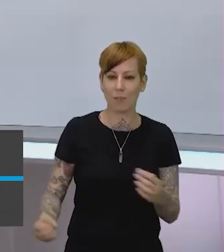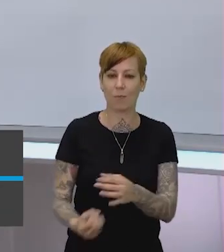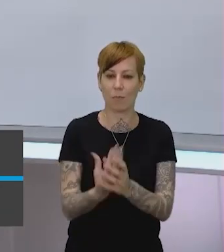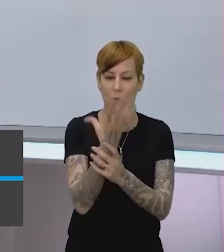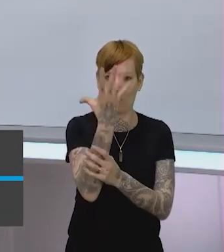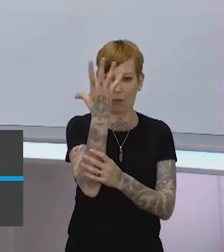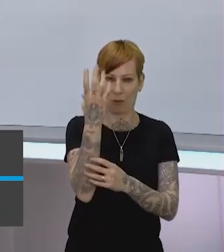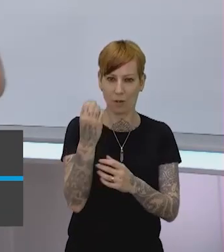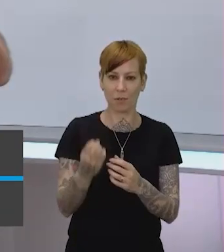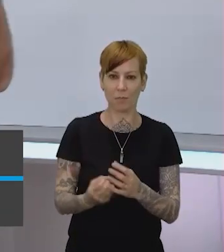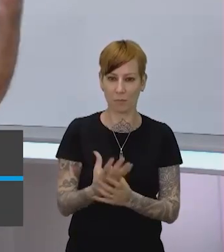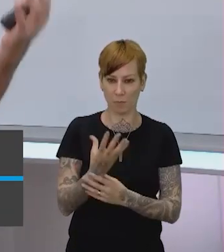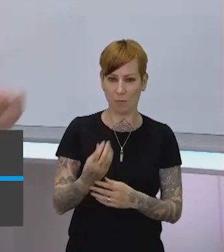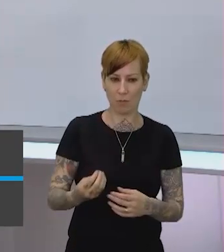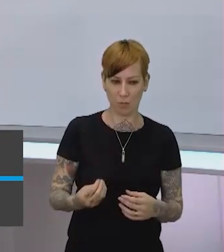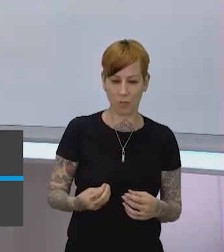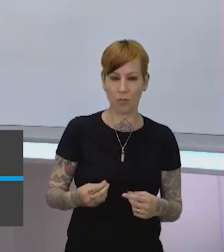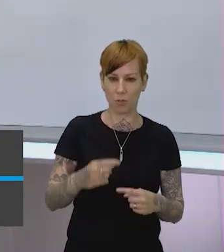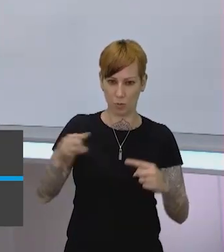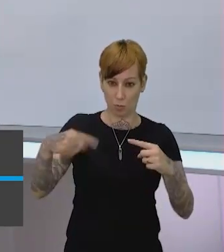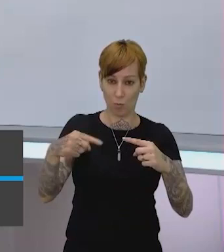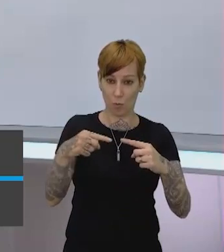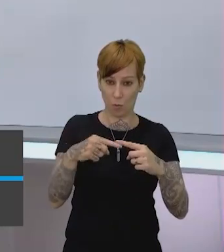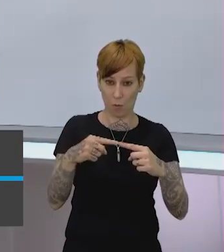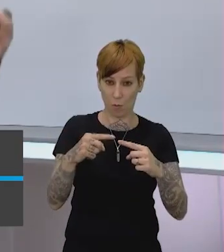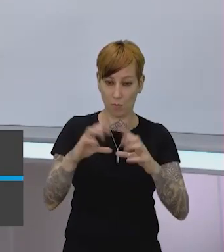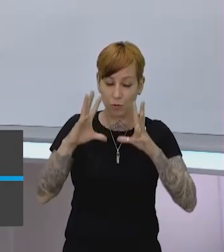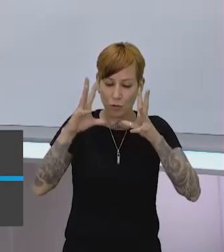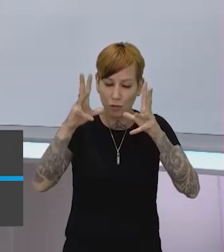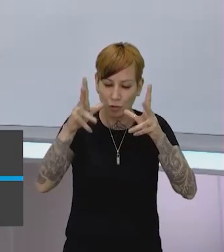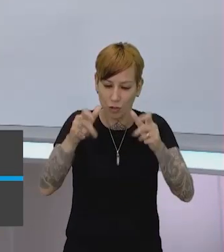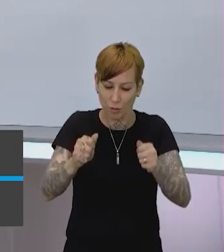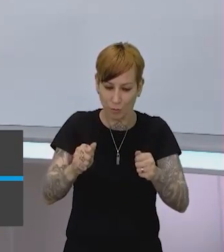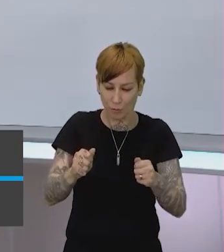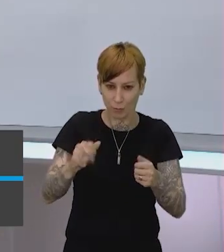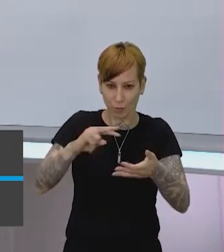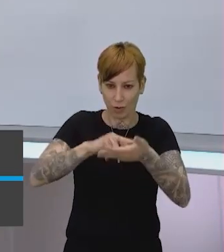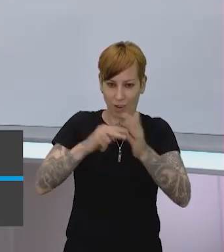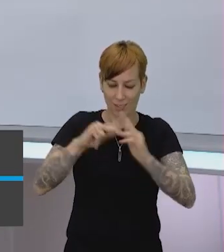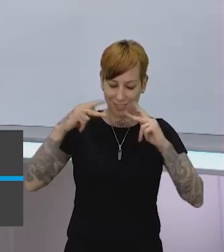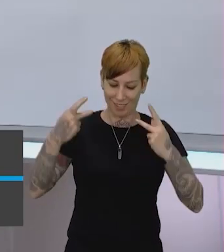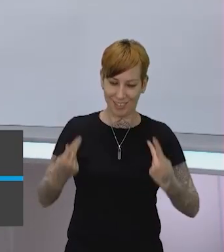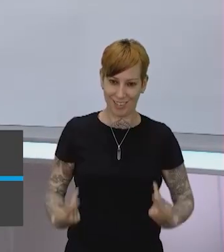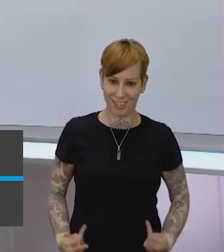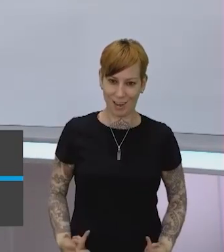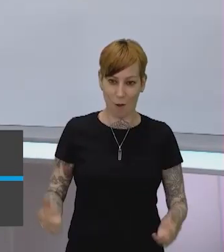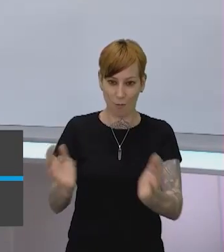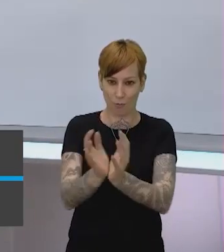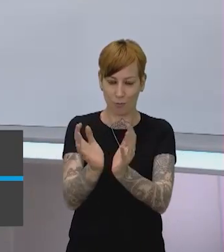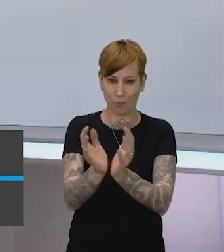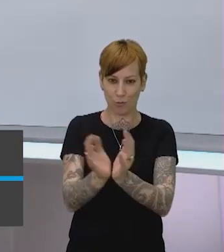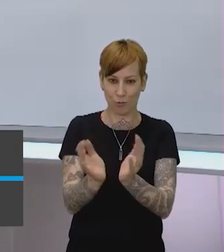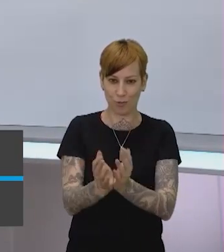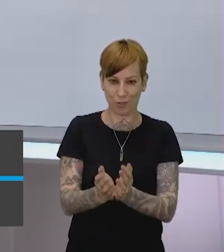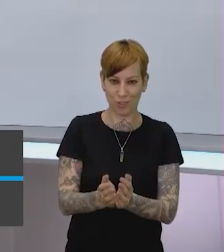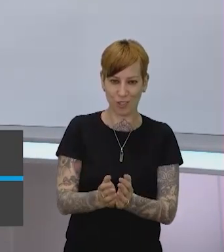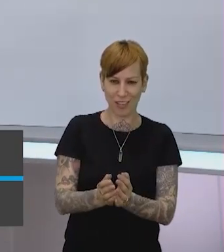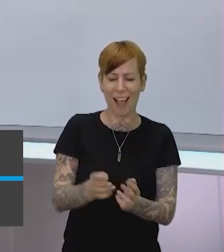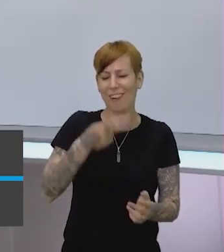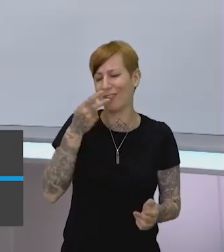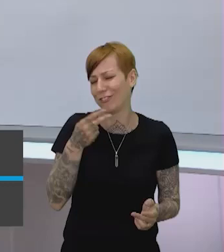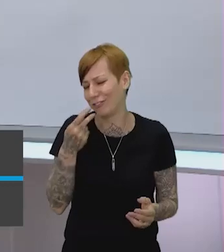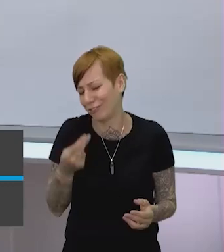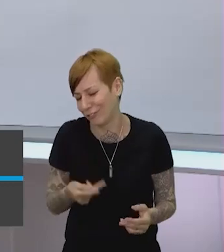ele tem uma função numa totalidade que é formada pelas ações humanas, pelo conjunto de ações humanas. Falei bastante coisa,